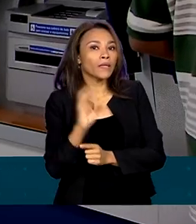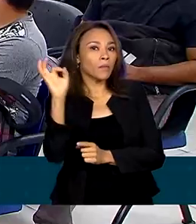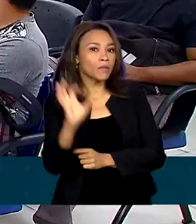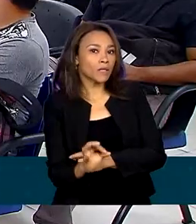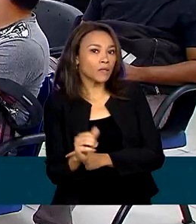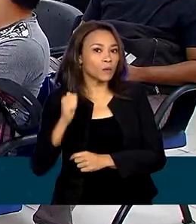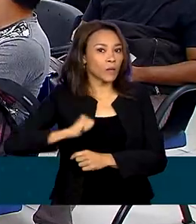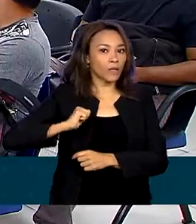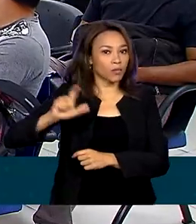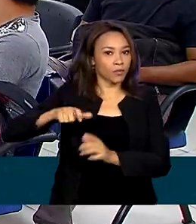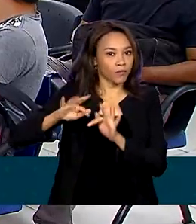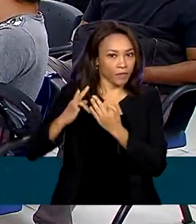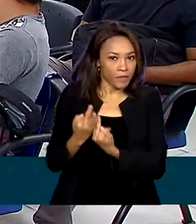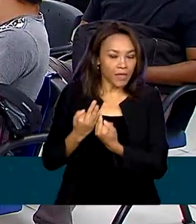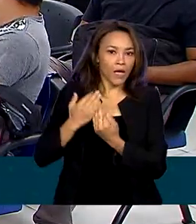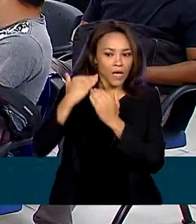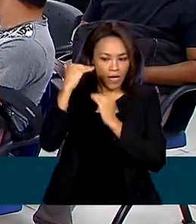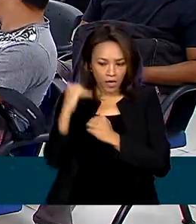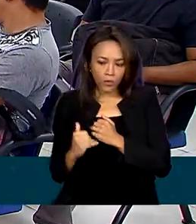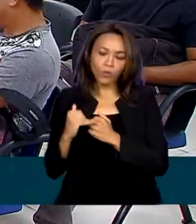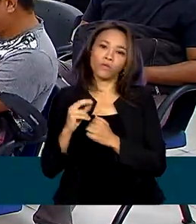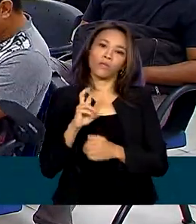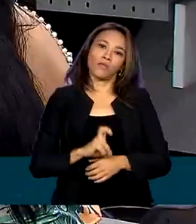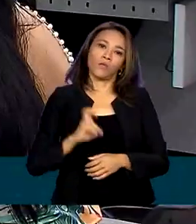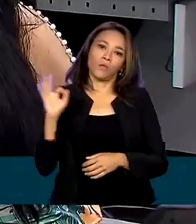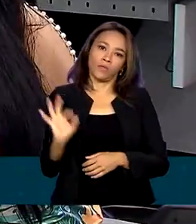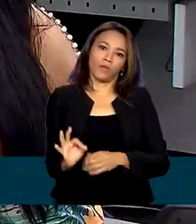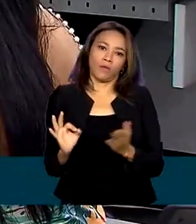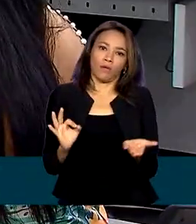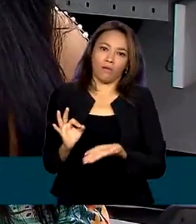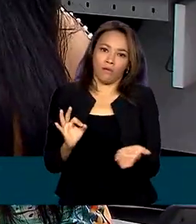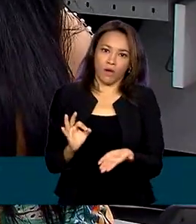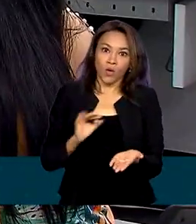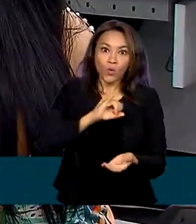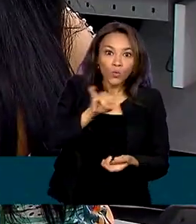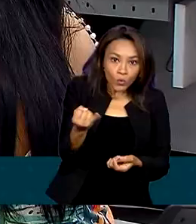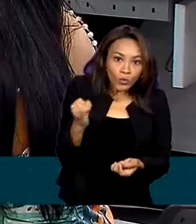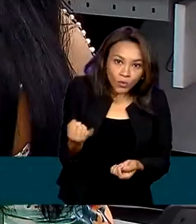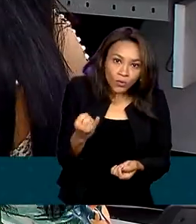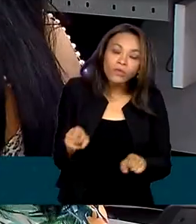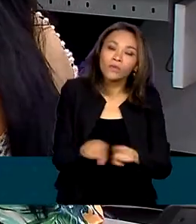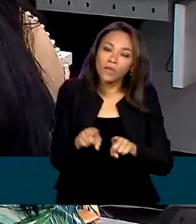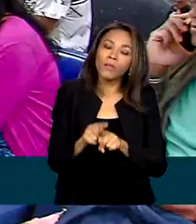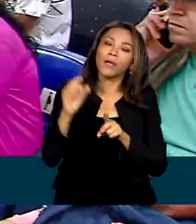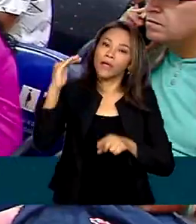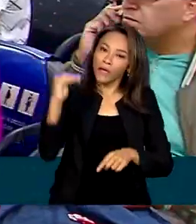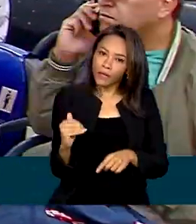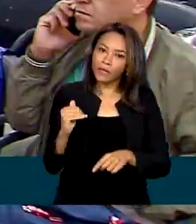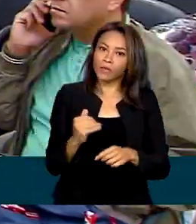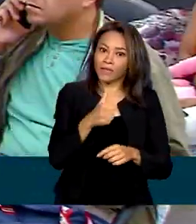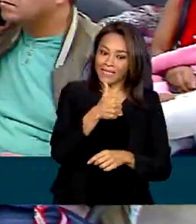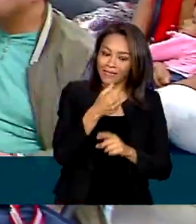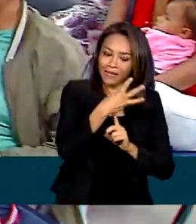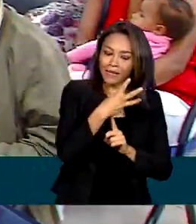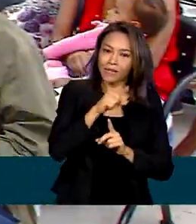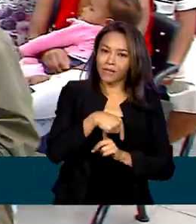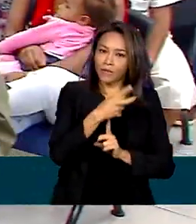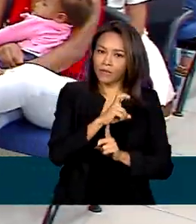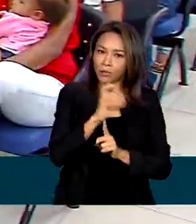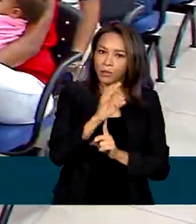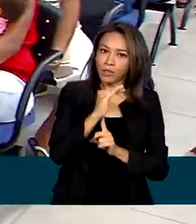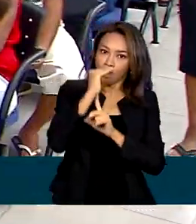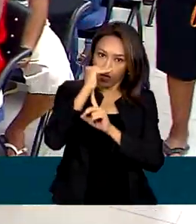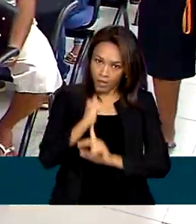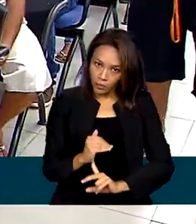benefício, reduz para até 5%. A taxa de juros também diminuiu, de 3,5%